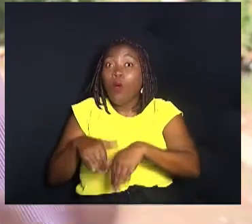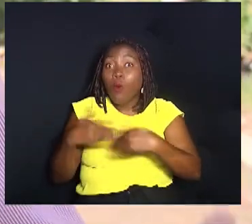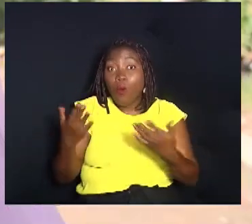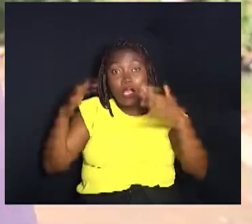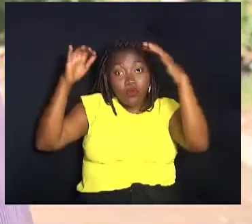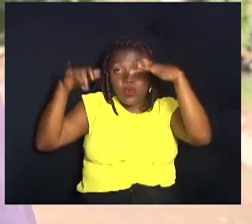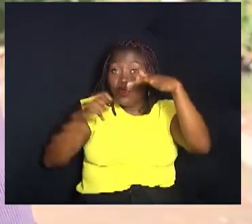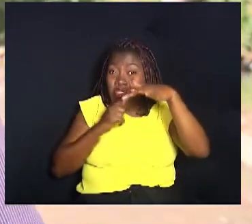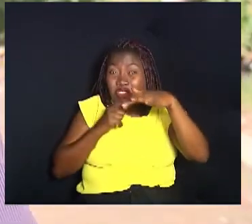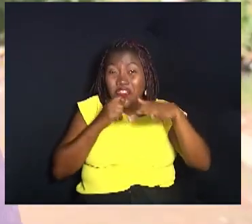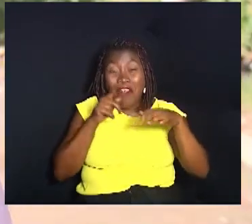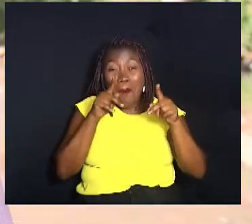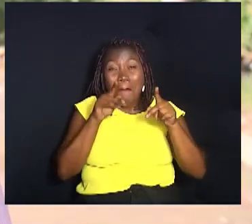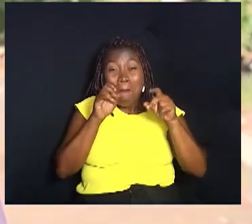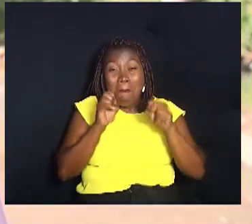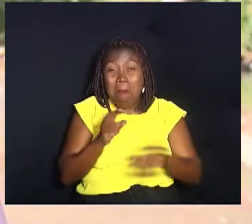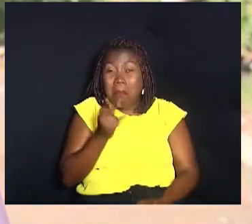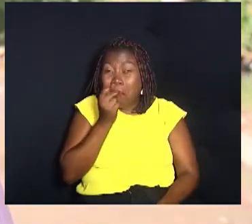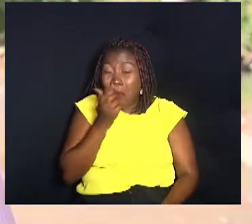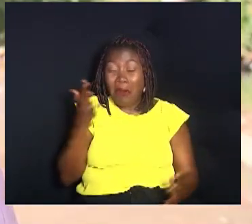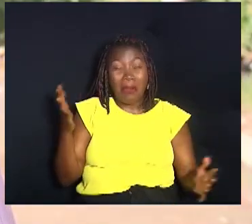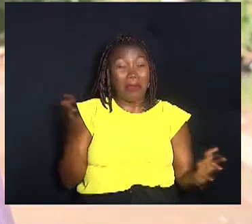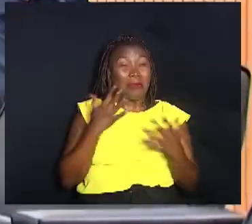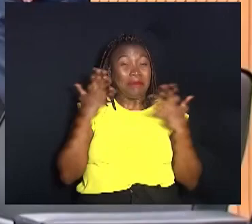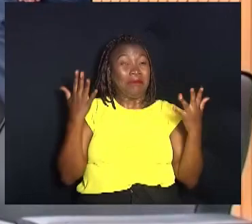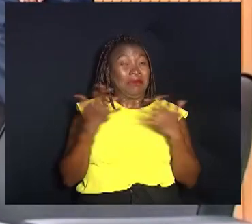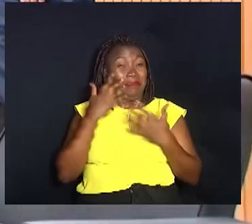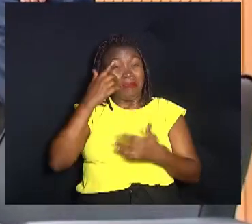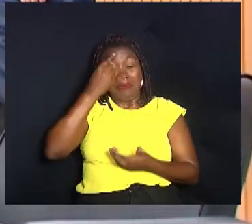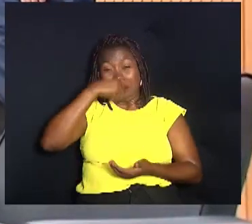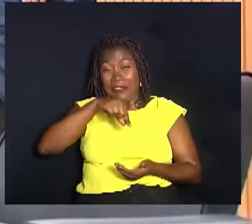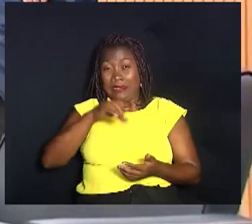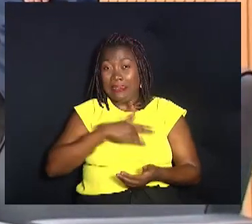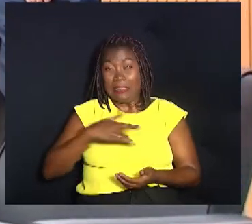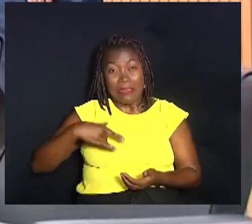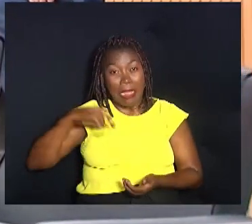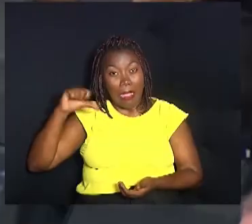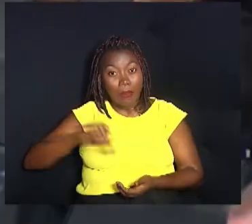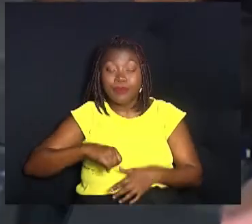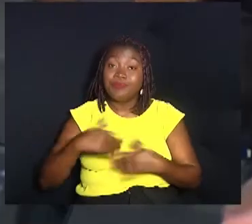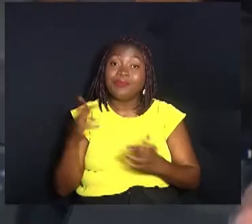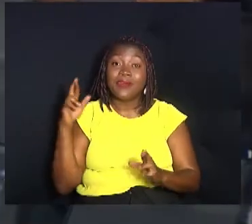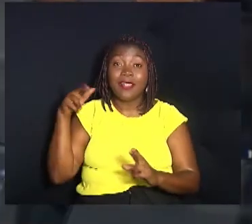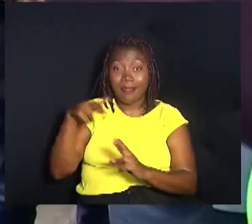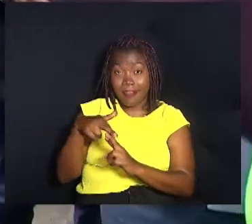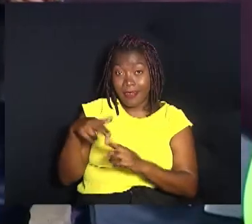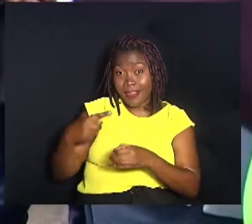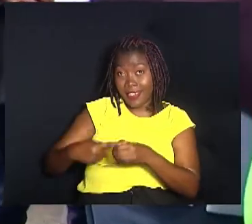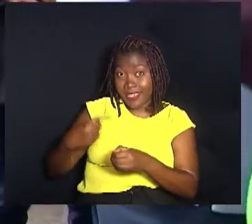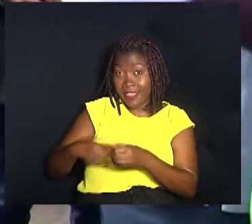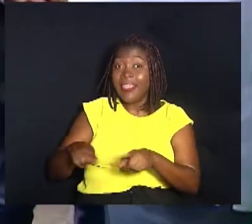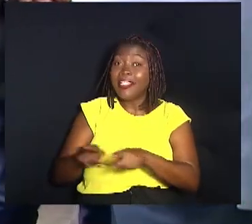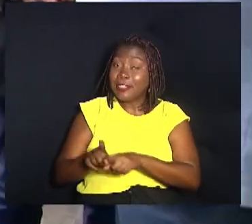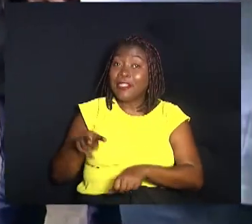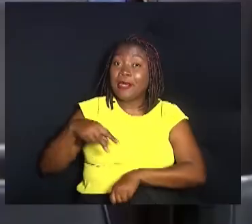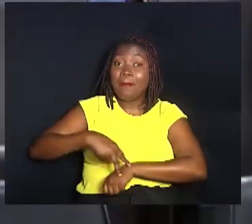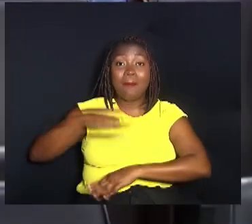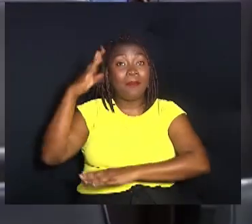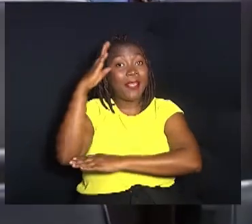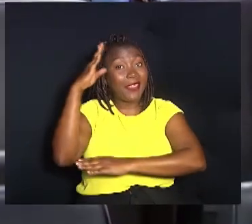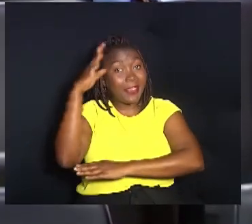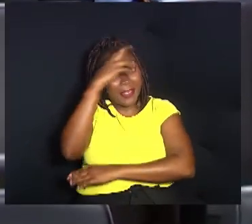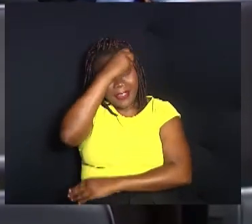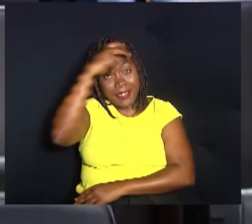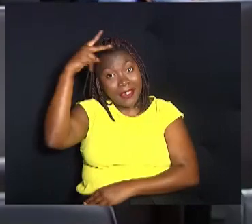um pó, né, até compromete a saúde das pessoas. Os representantes do bairro também estiveram na Câmara Municipal